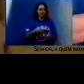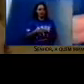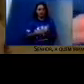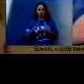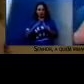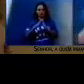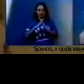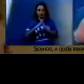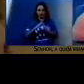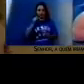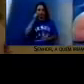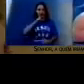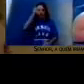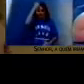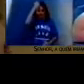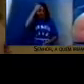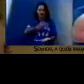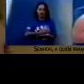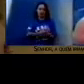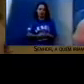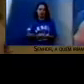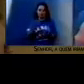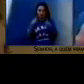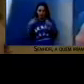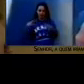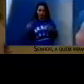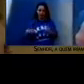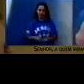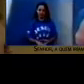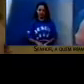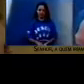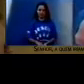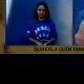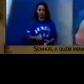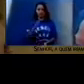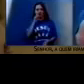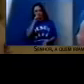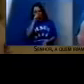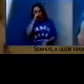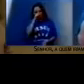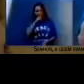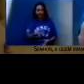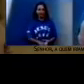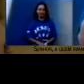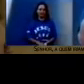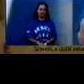você vê, não arrumou o casamento, olha o que deu, rapaz. Ela é do